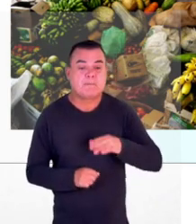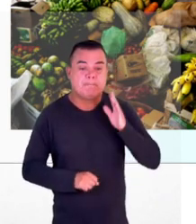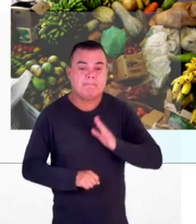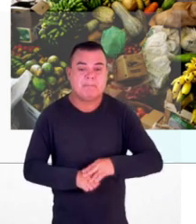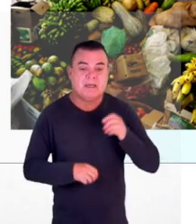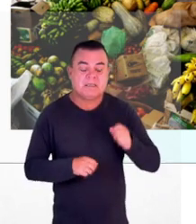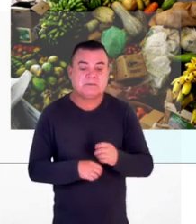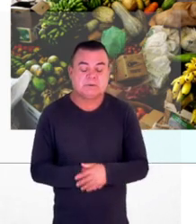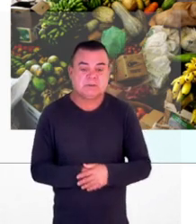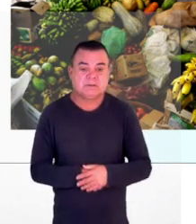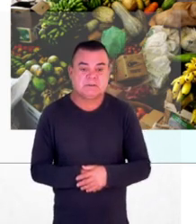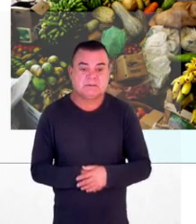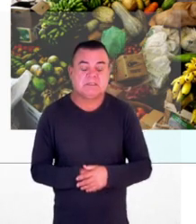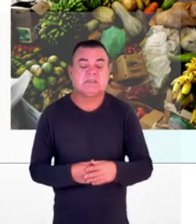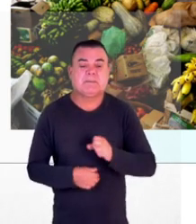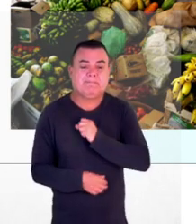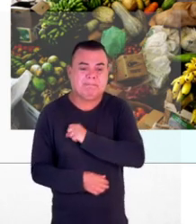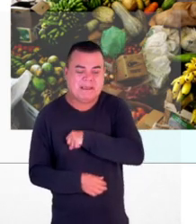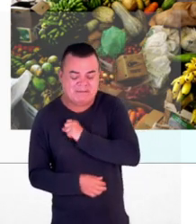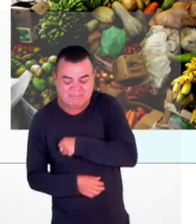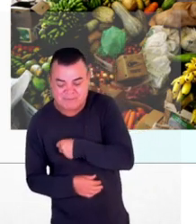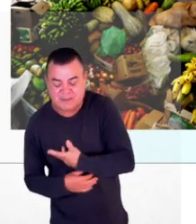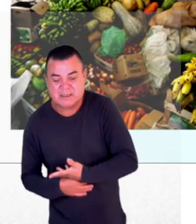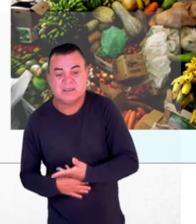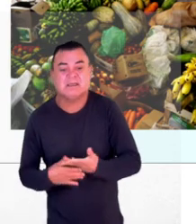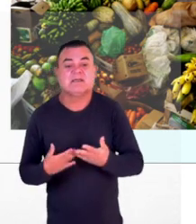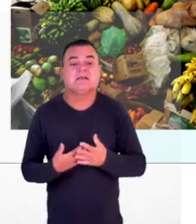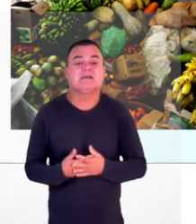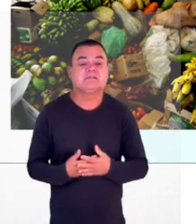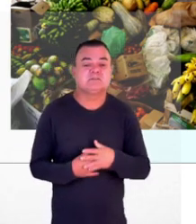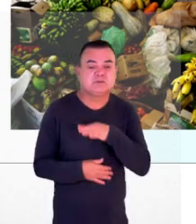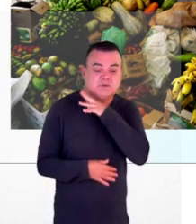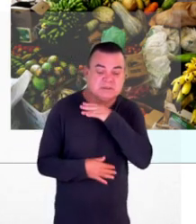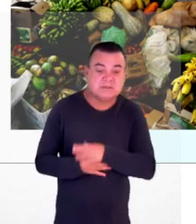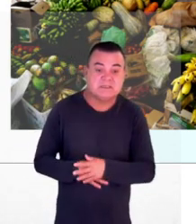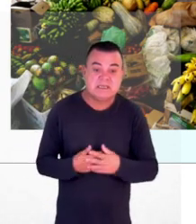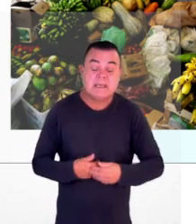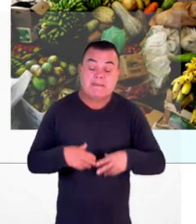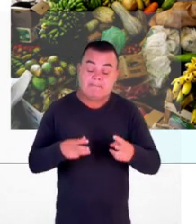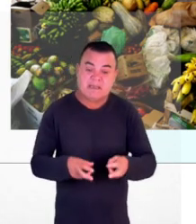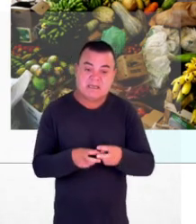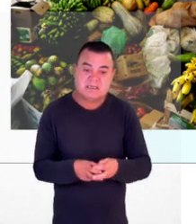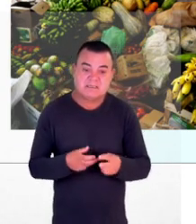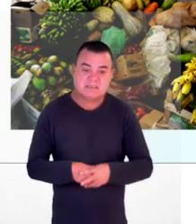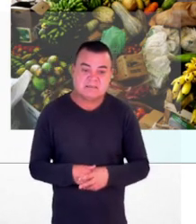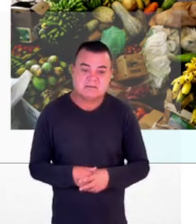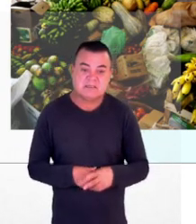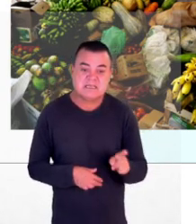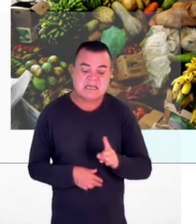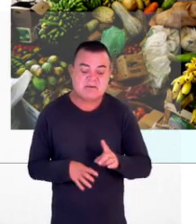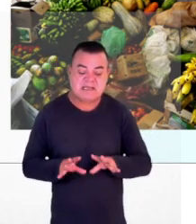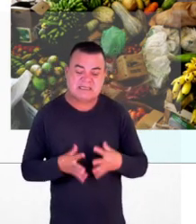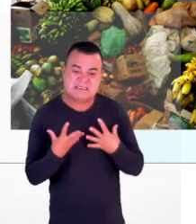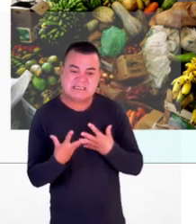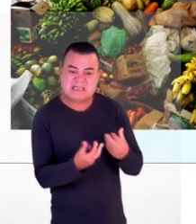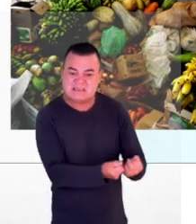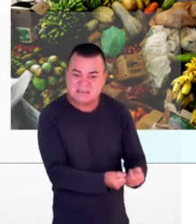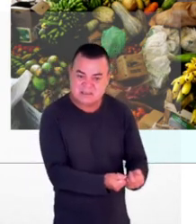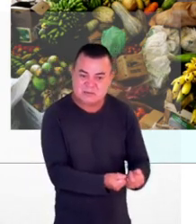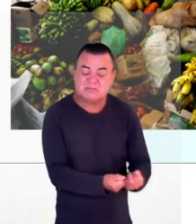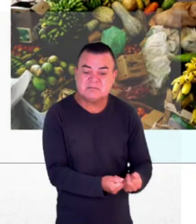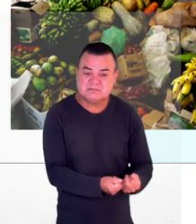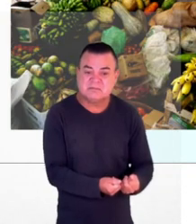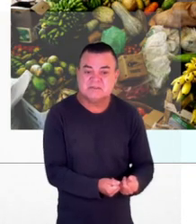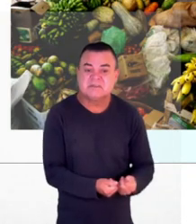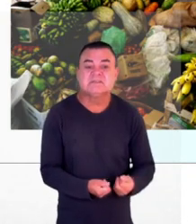chocantes né são perversos e e exigem uma profunda indignação n além de uma reação que eu